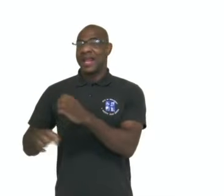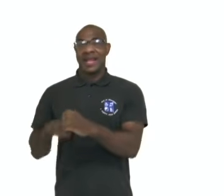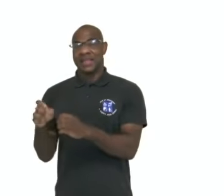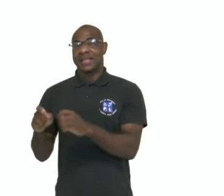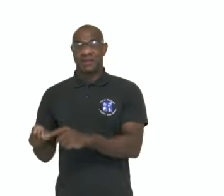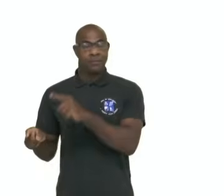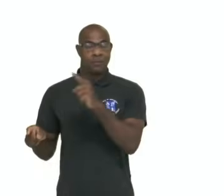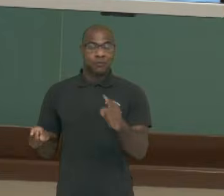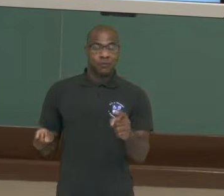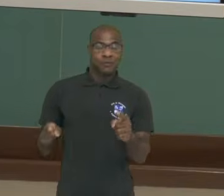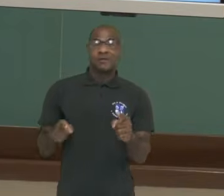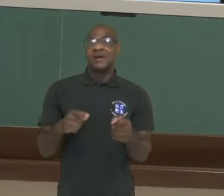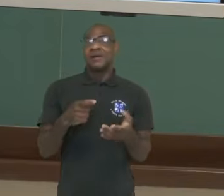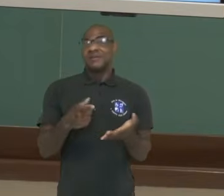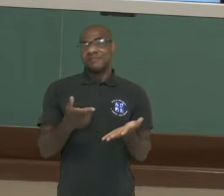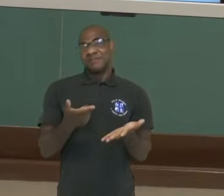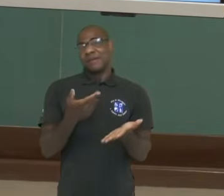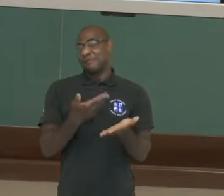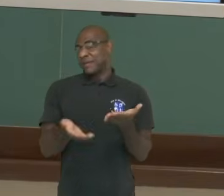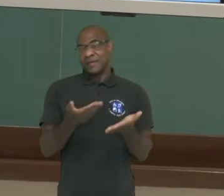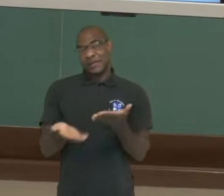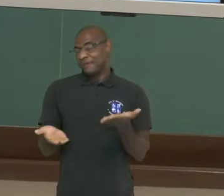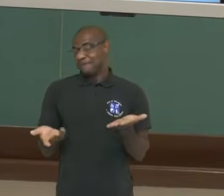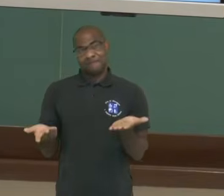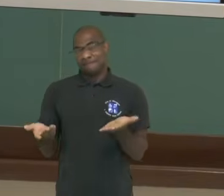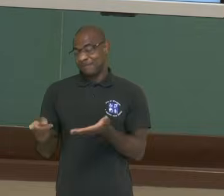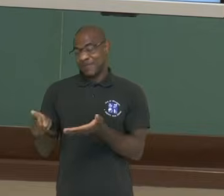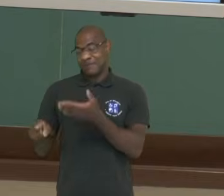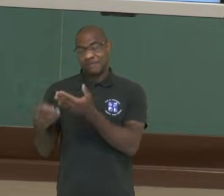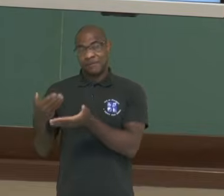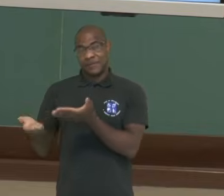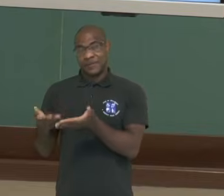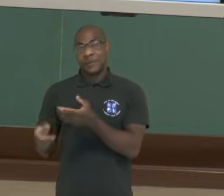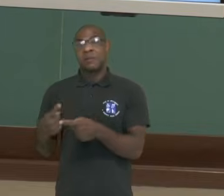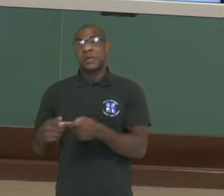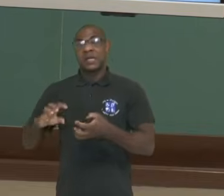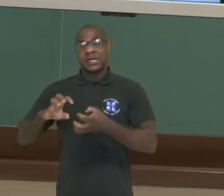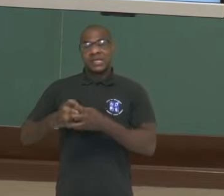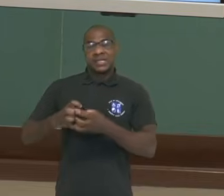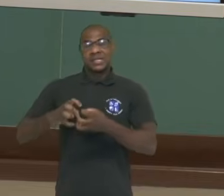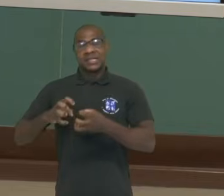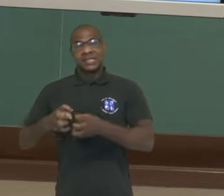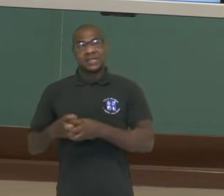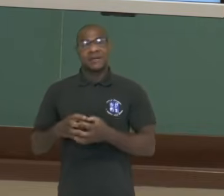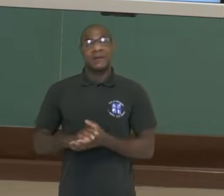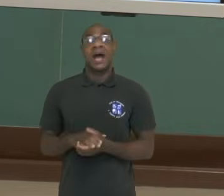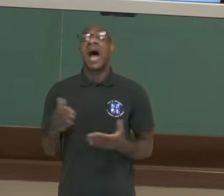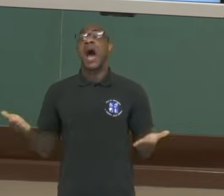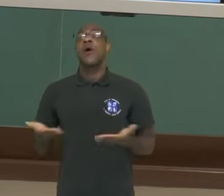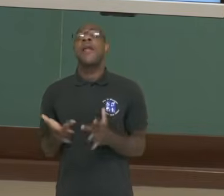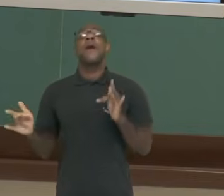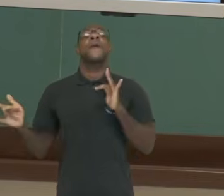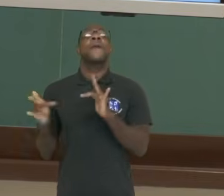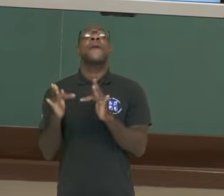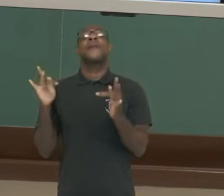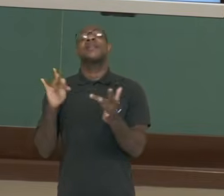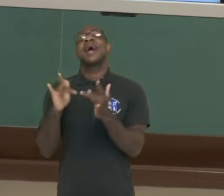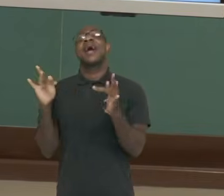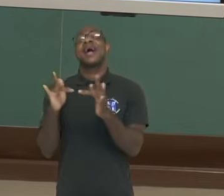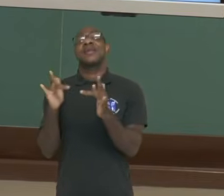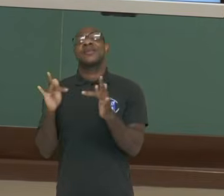o outro, ok? Eletrização, então, por atrito. Agora aqui é por contato. Quando